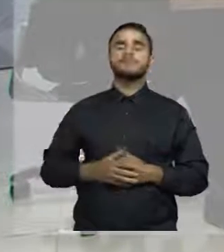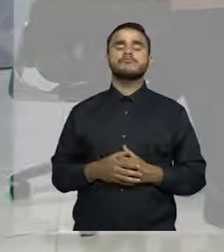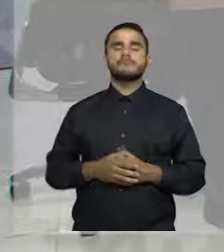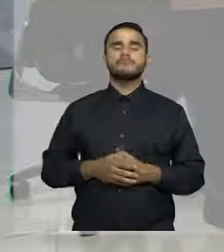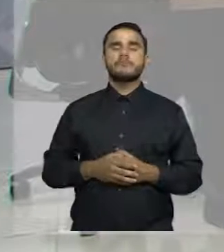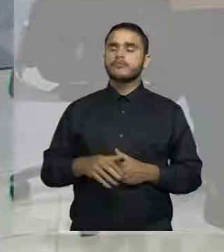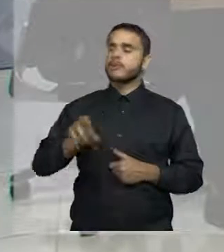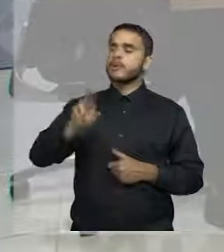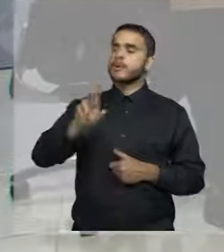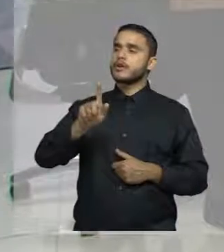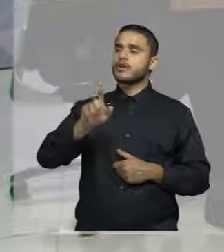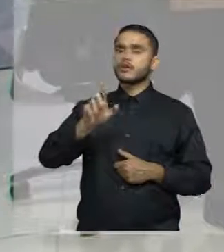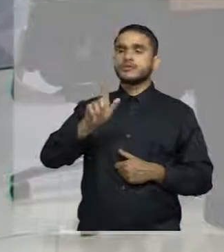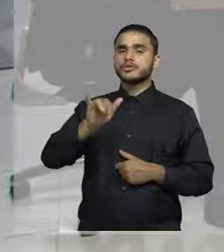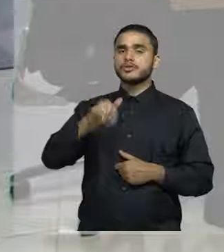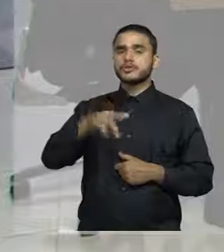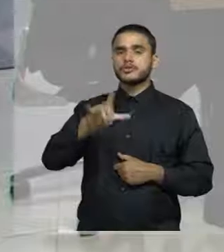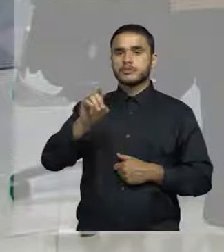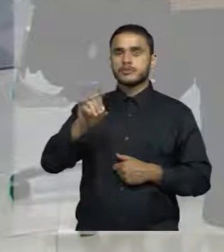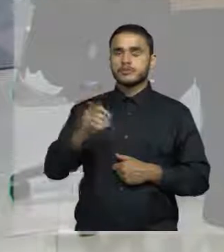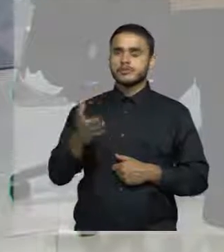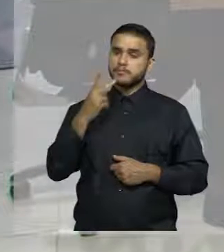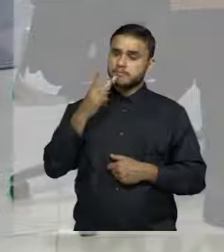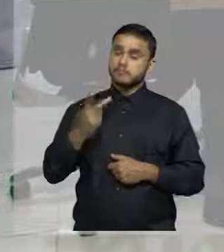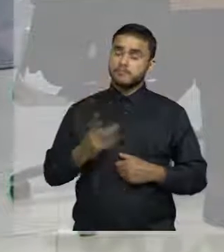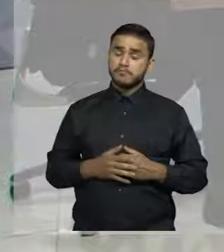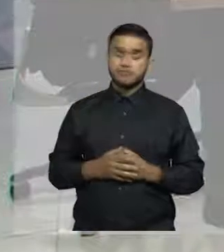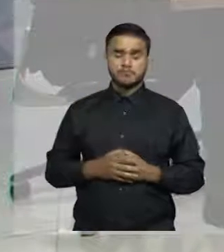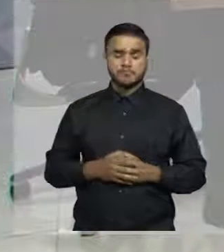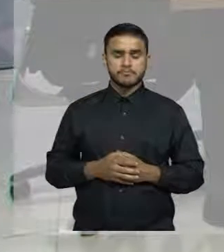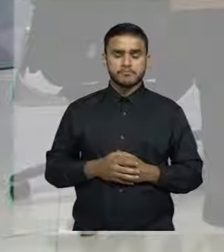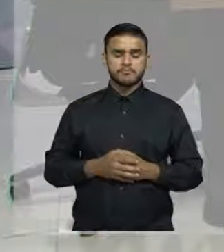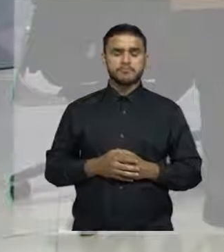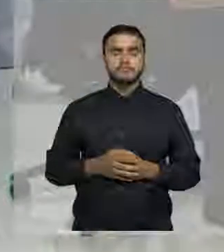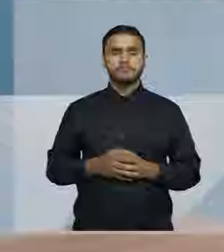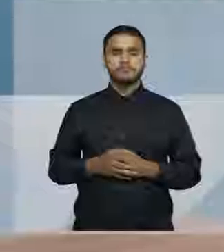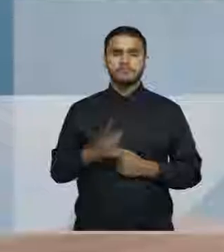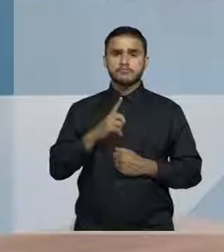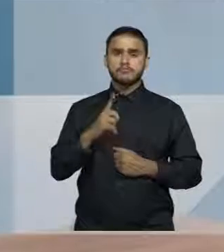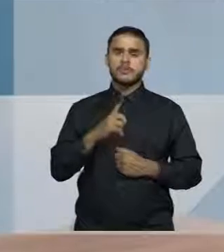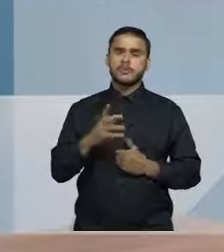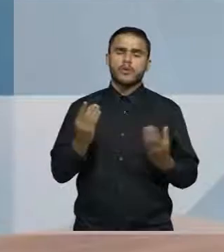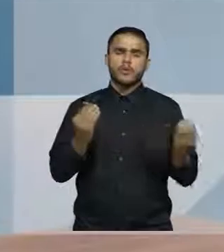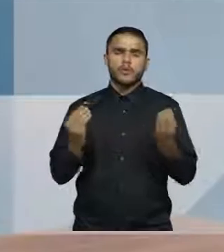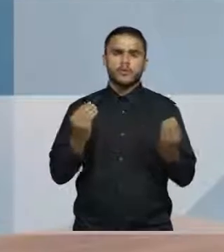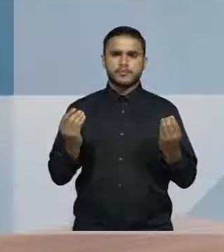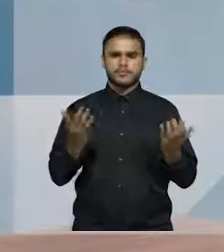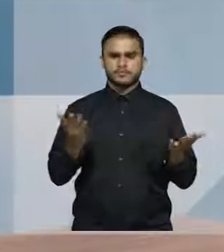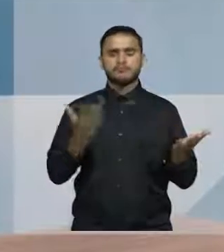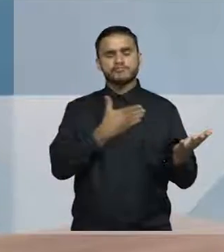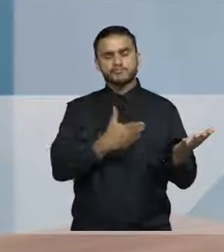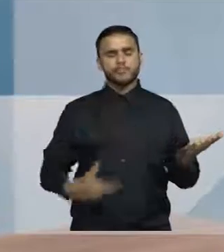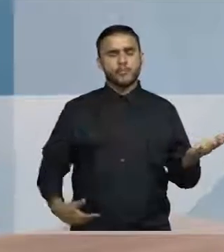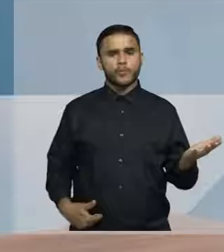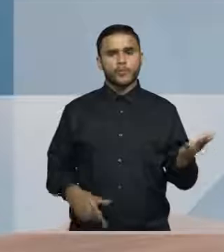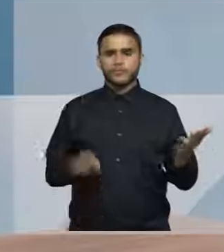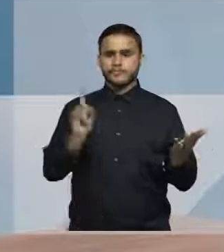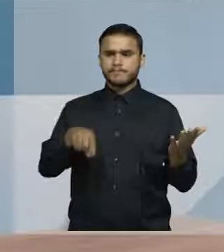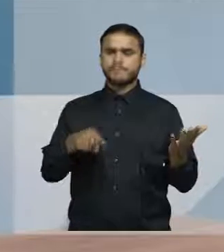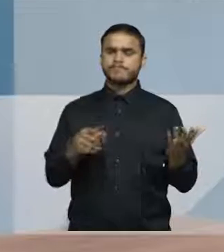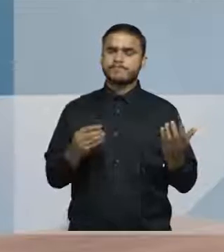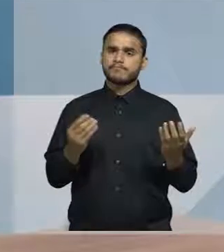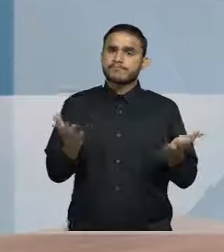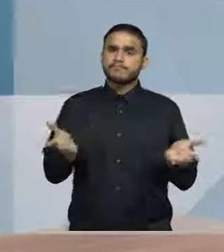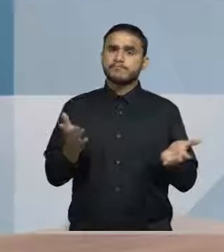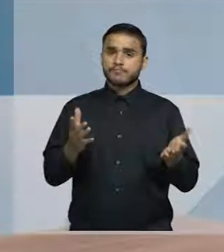não por acaso, quando eu falo na negação das autoridades aos fatos, que são